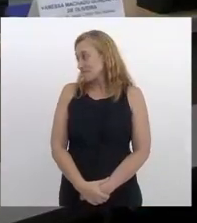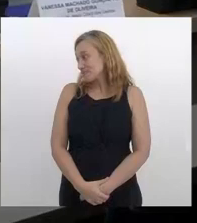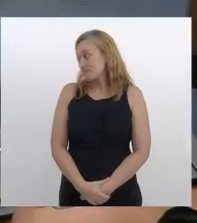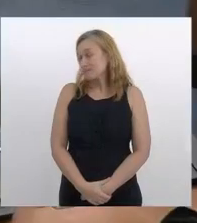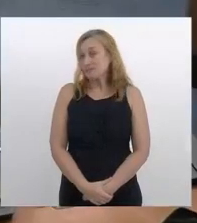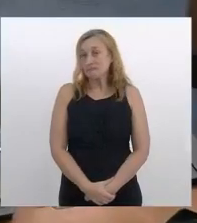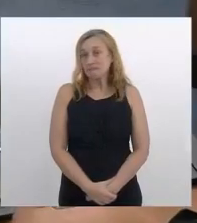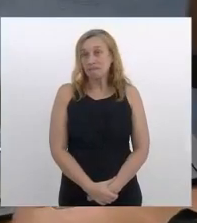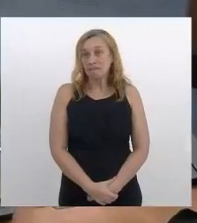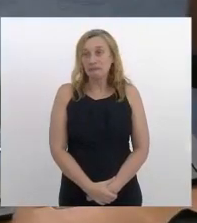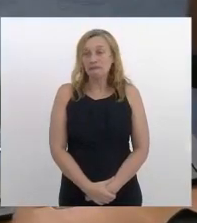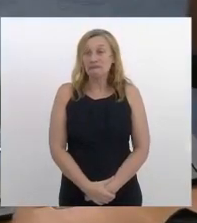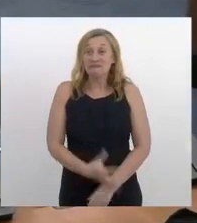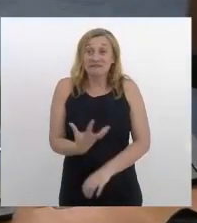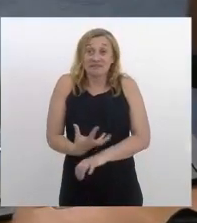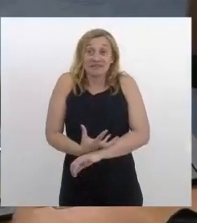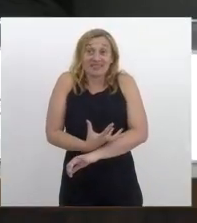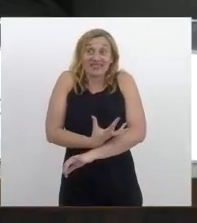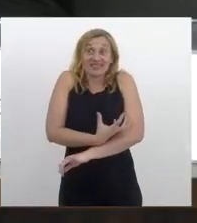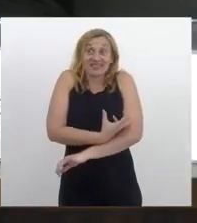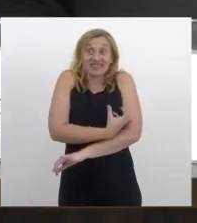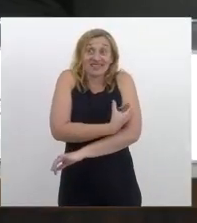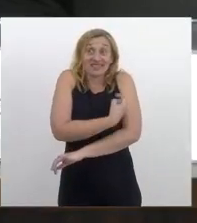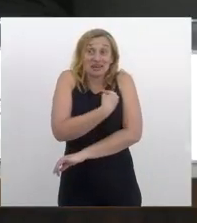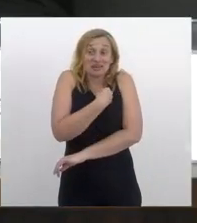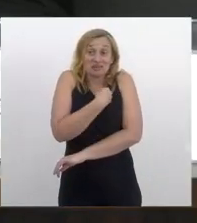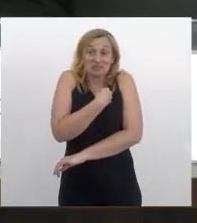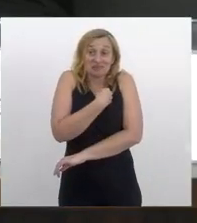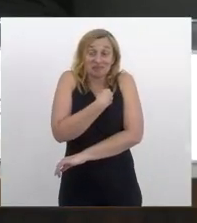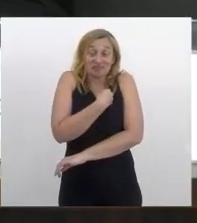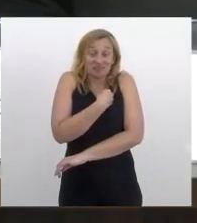E quem vai ficar emocionado serei eu.